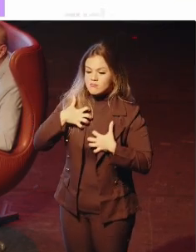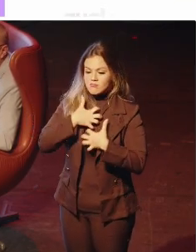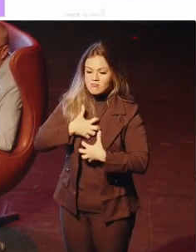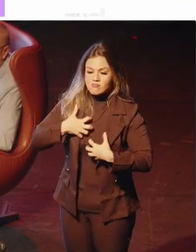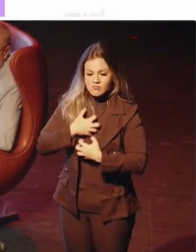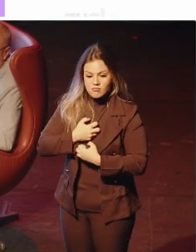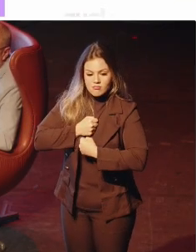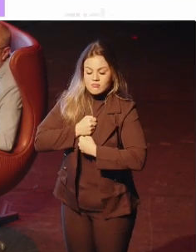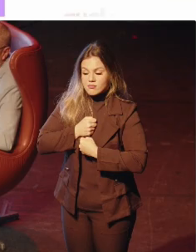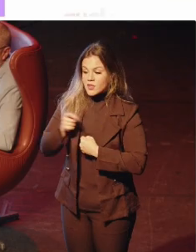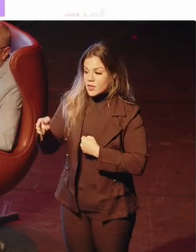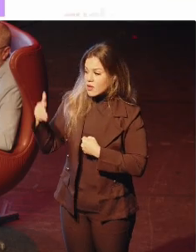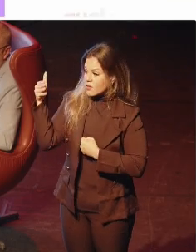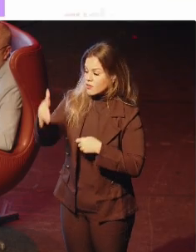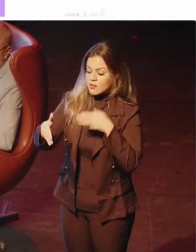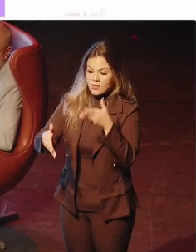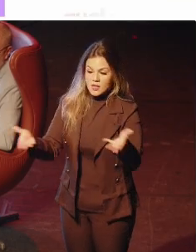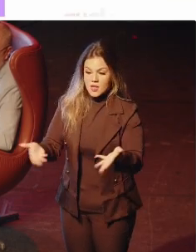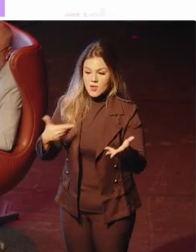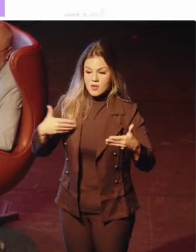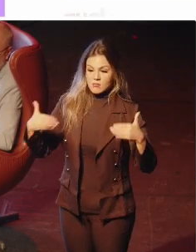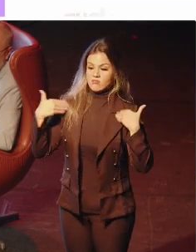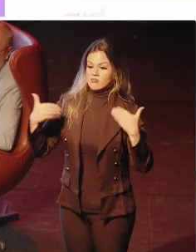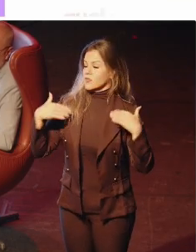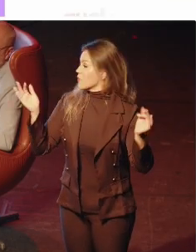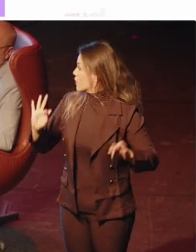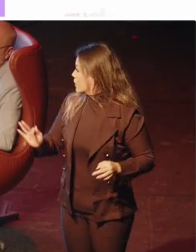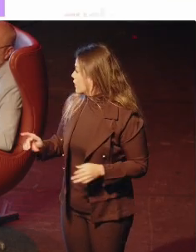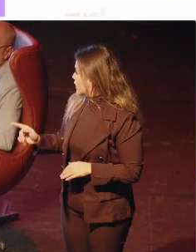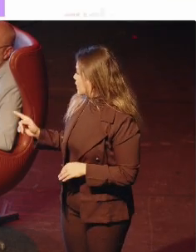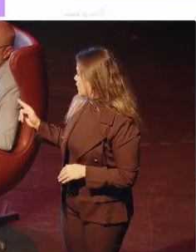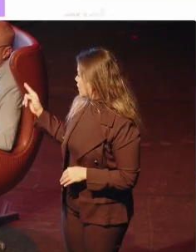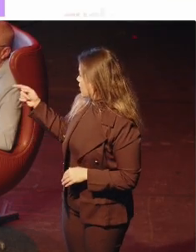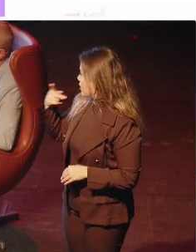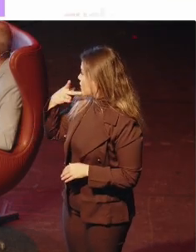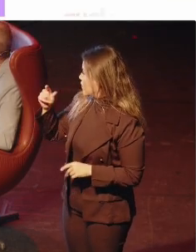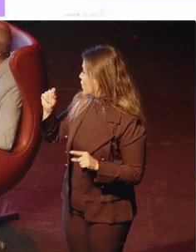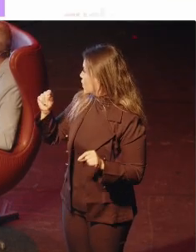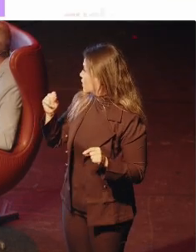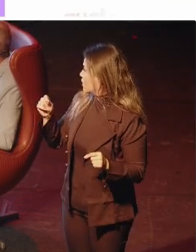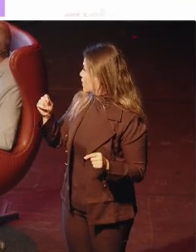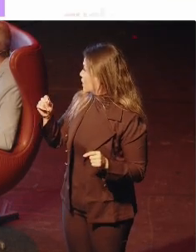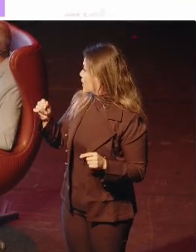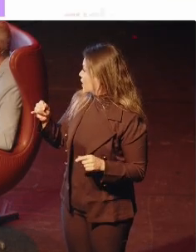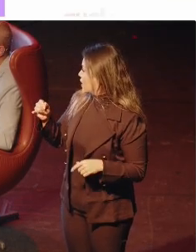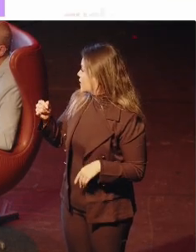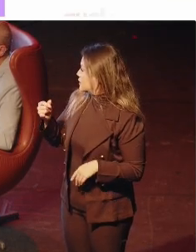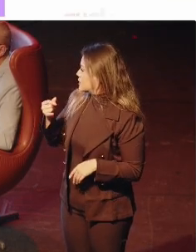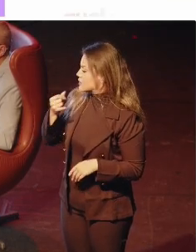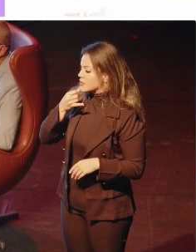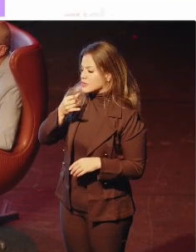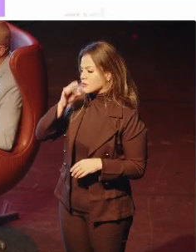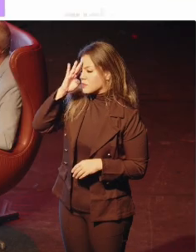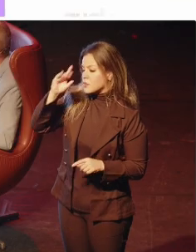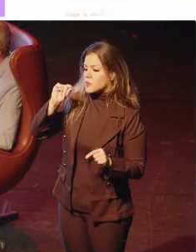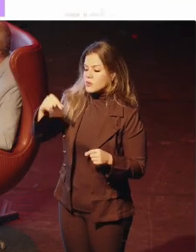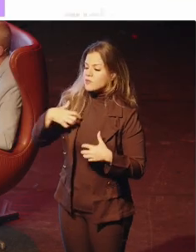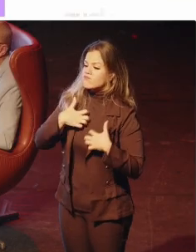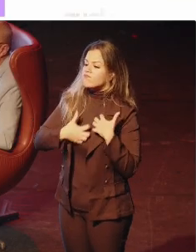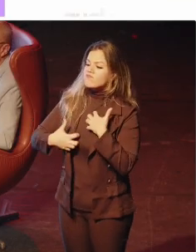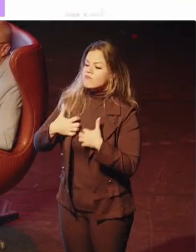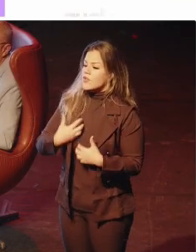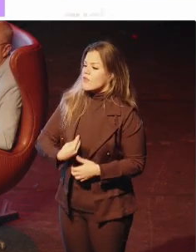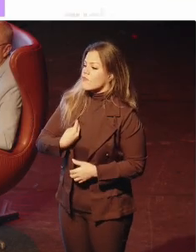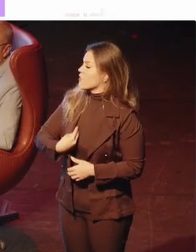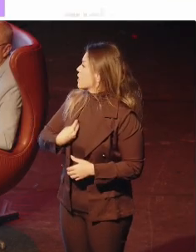nesse programa, né? Que é a tristeza mais sentida que se possa imaginar, é saber tanto da vida e não ter para